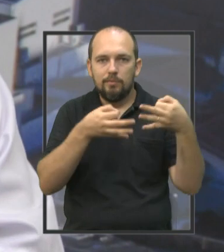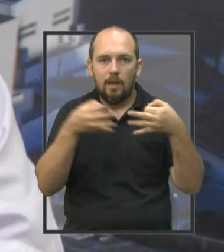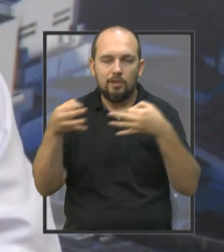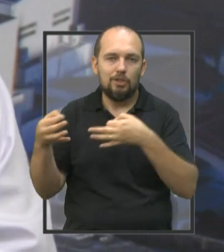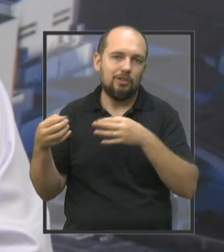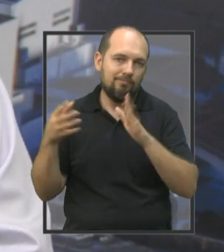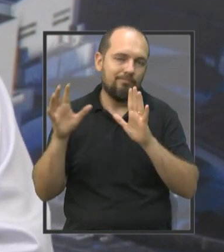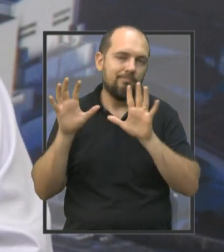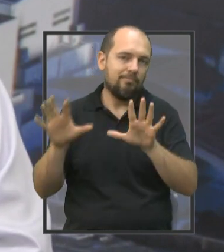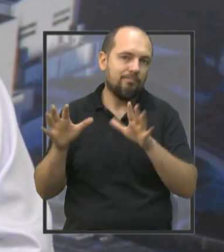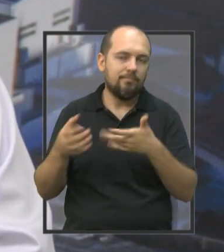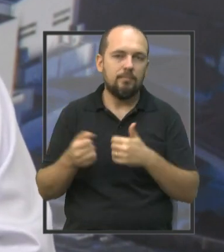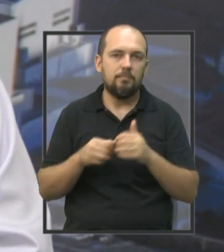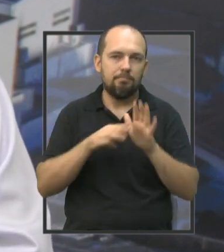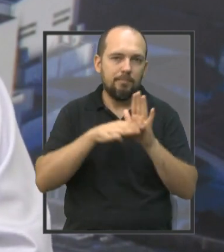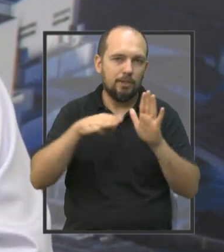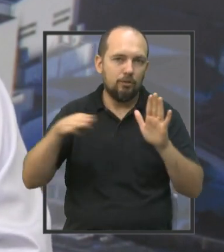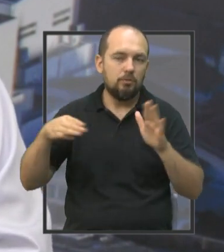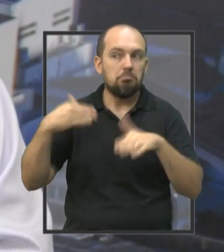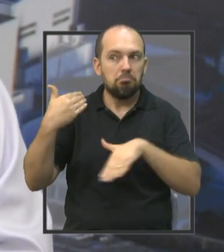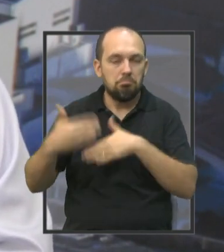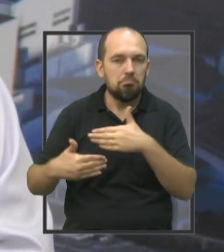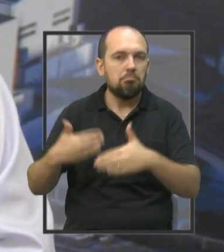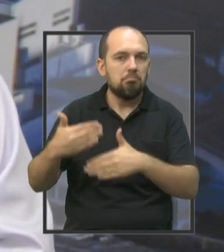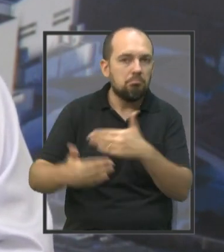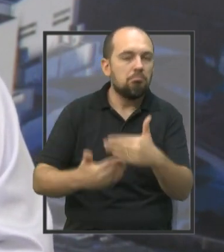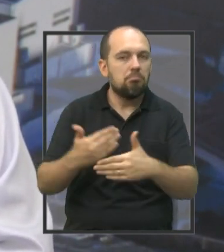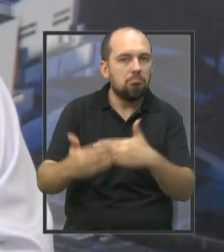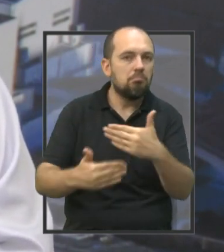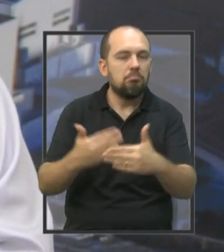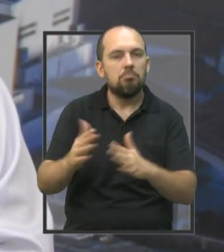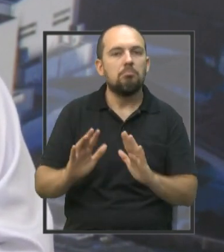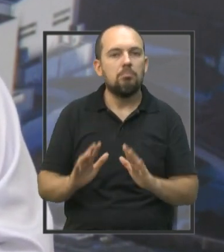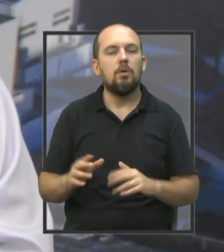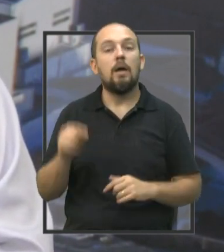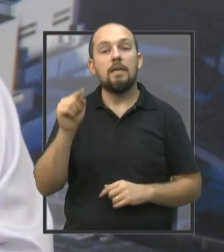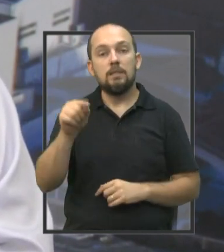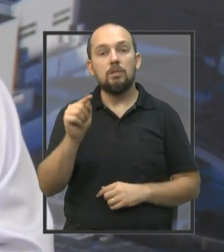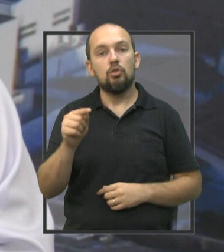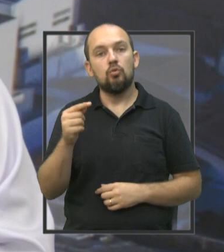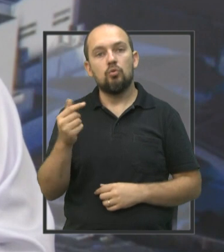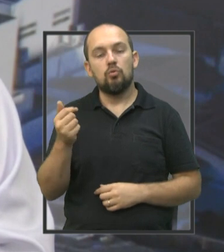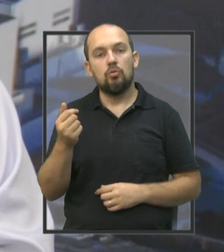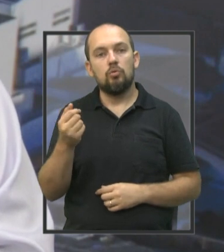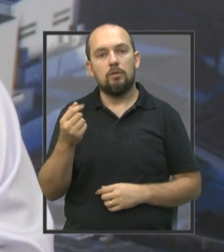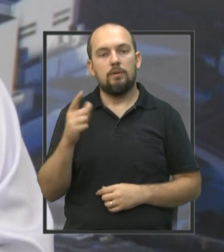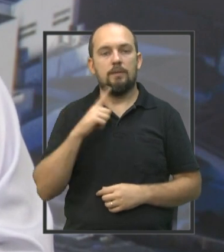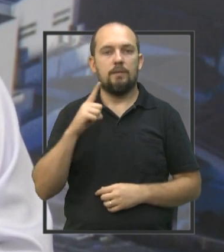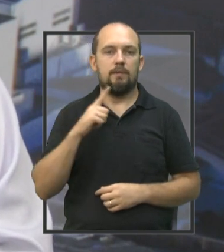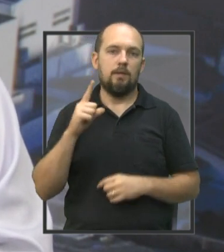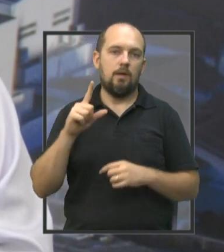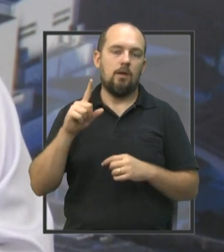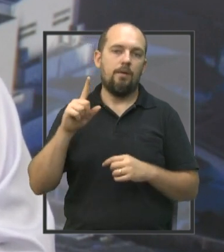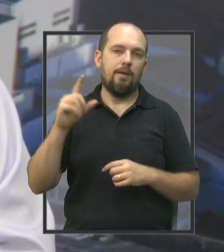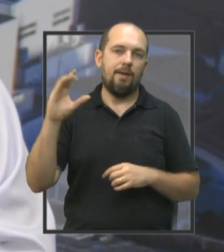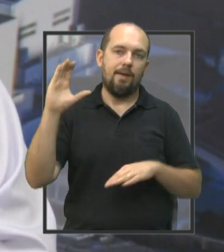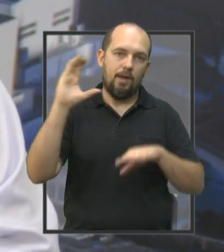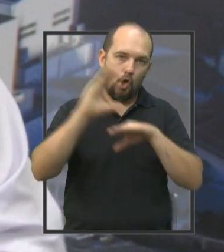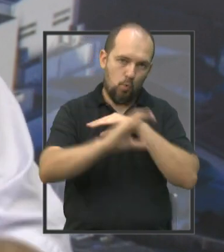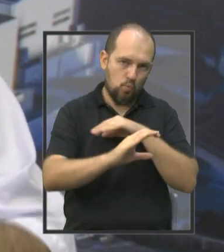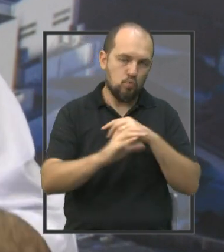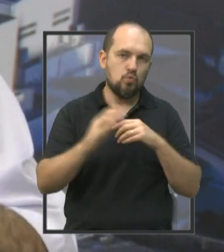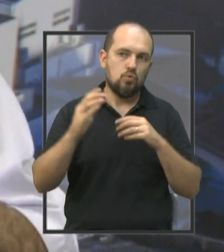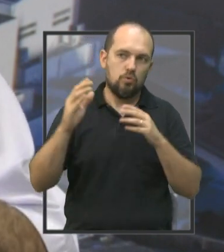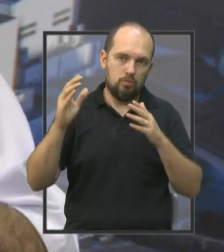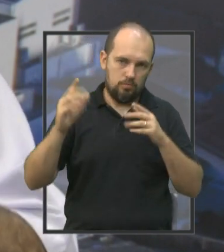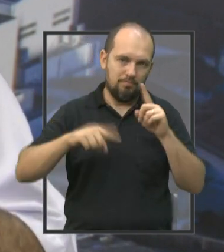e isso está andando e traz, além de recursos, traz